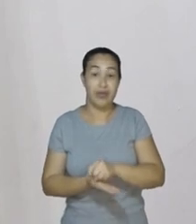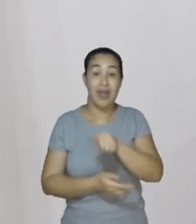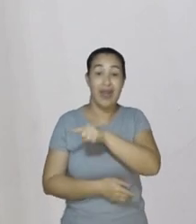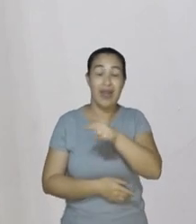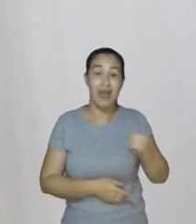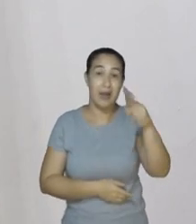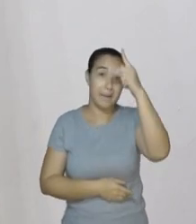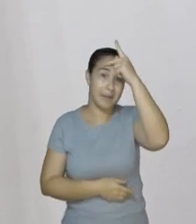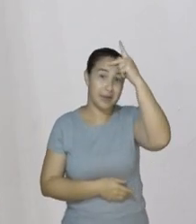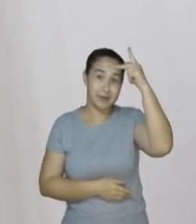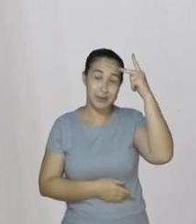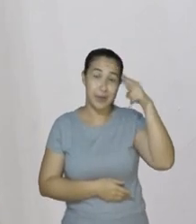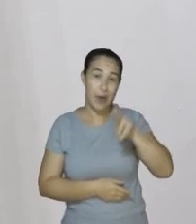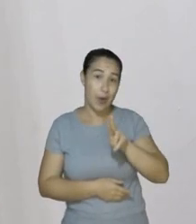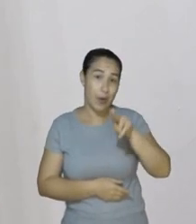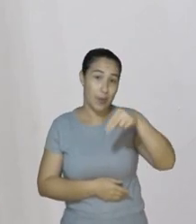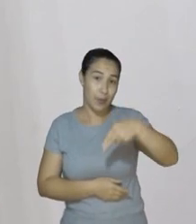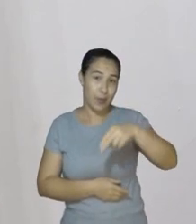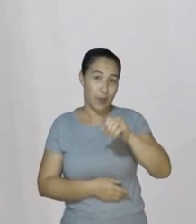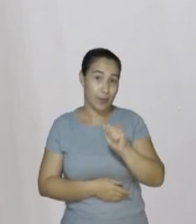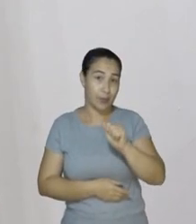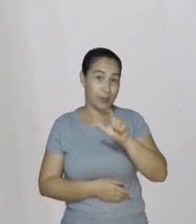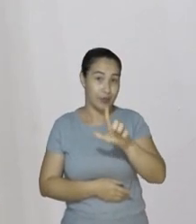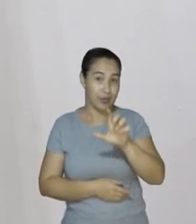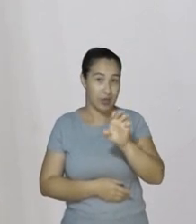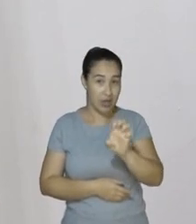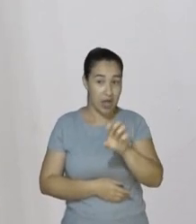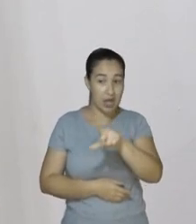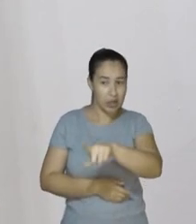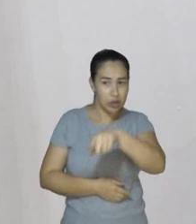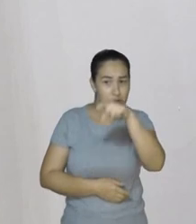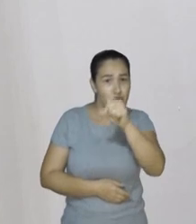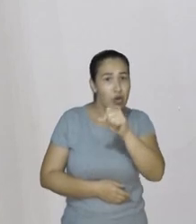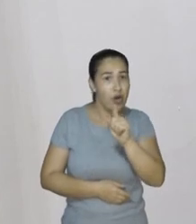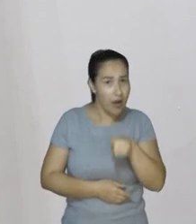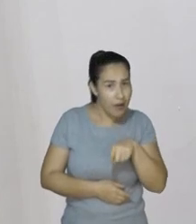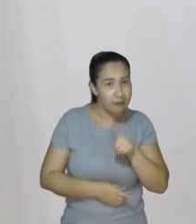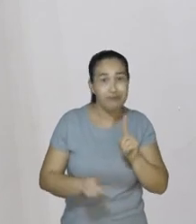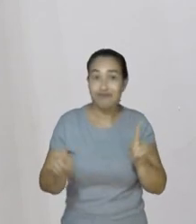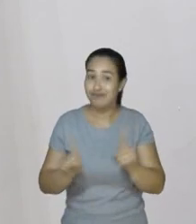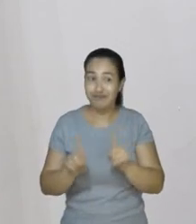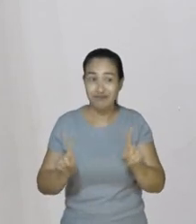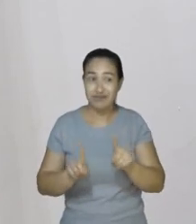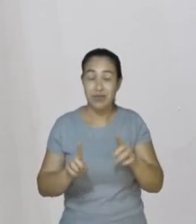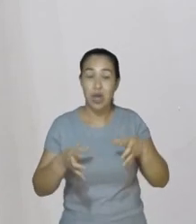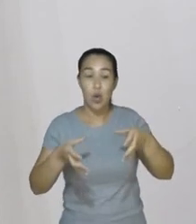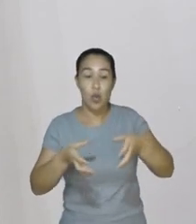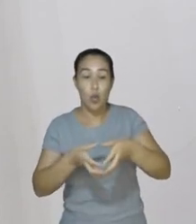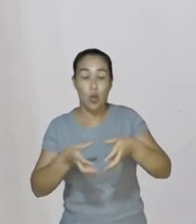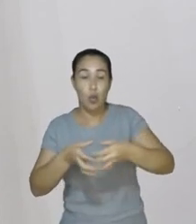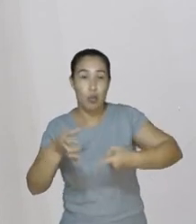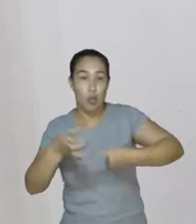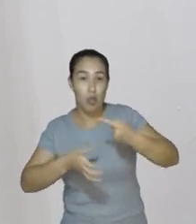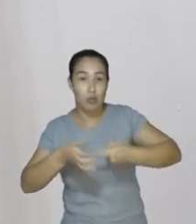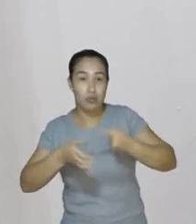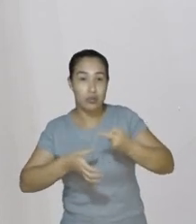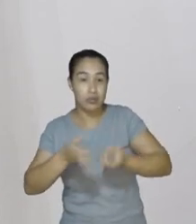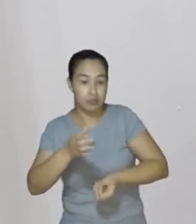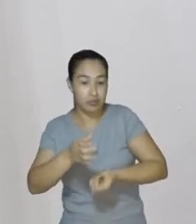deputado, que escolhe. É uma comissão formada pelo Tribunal de